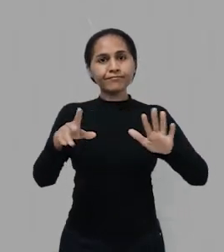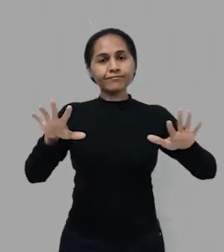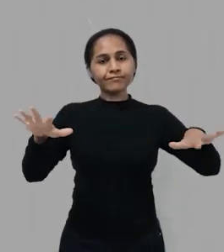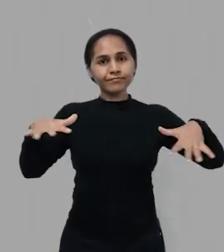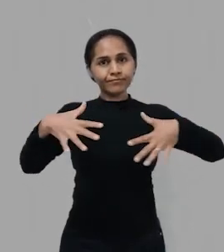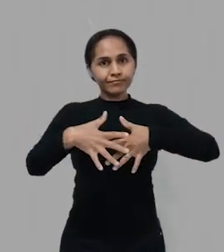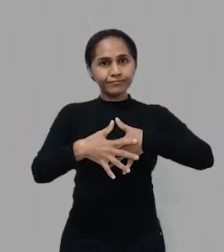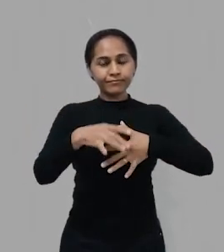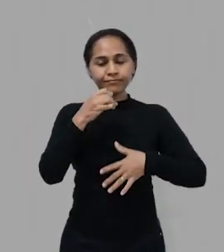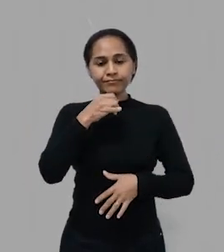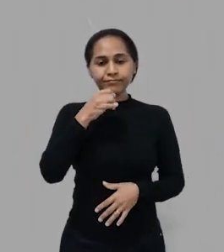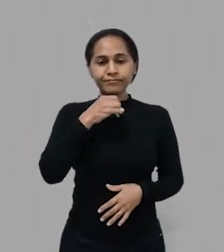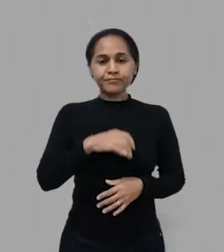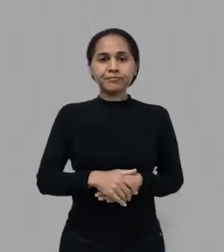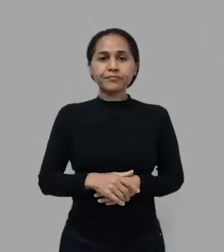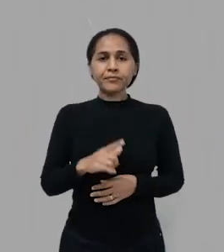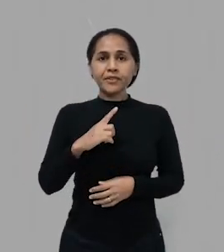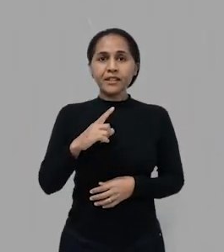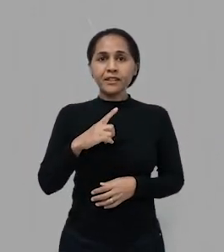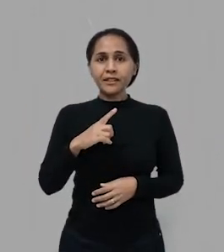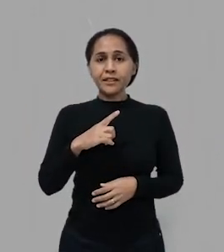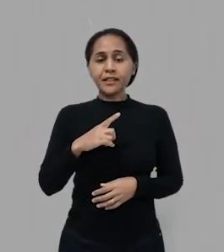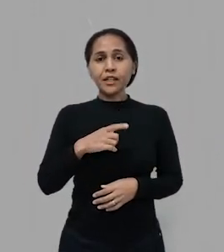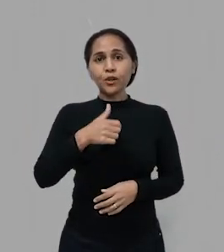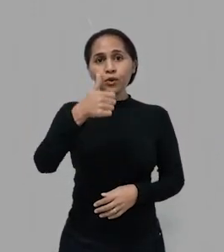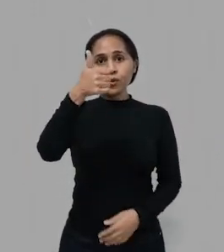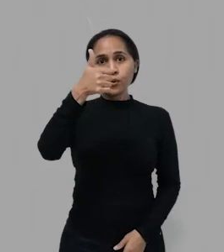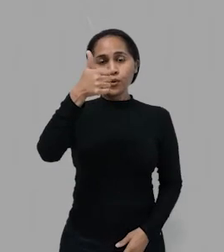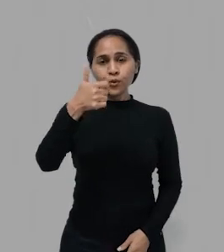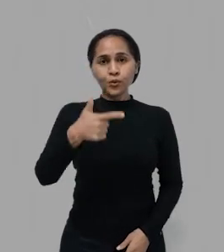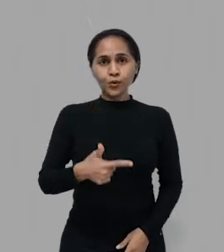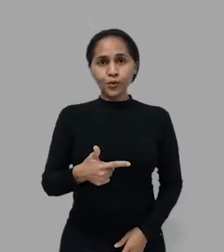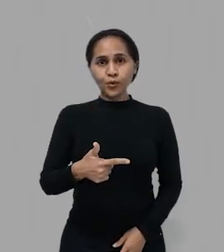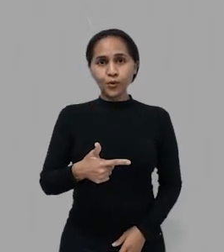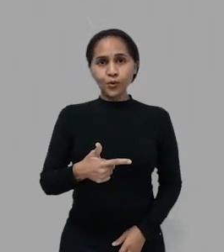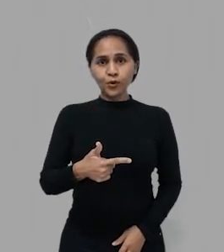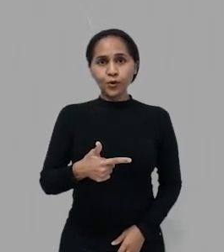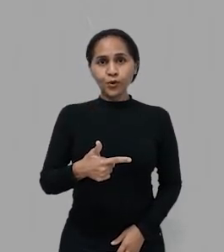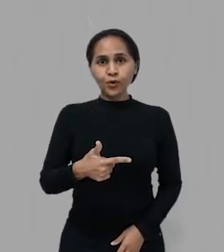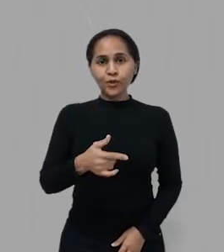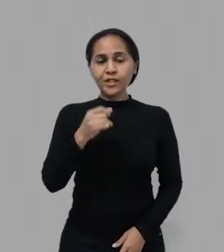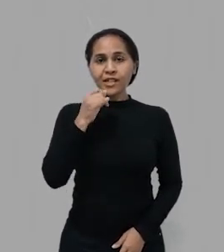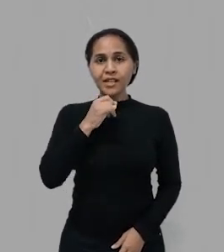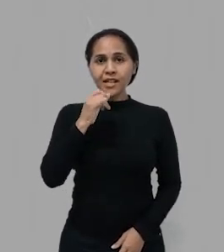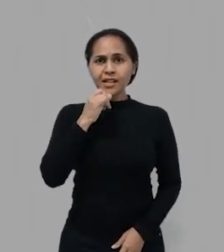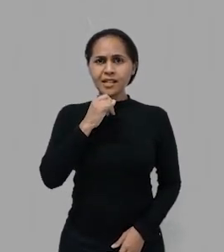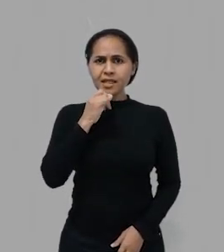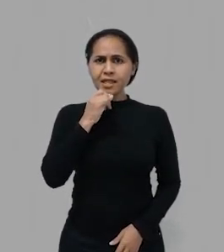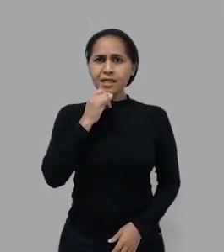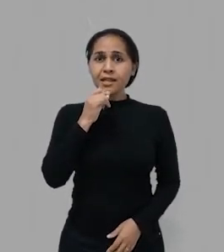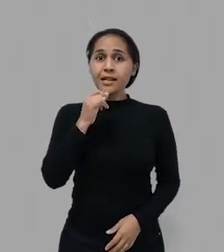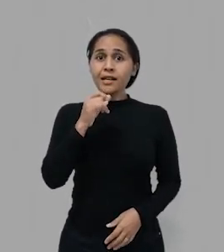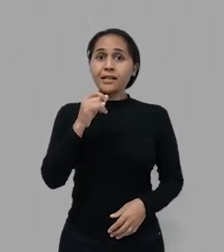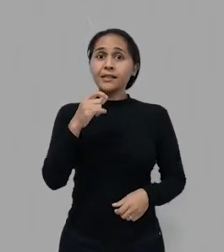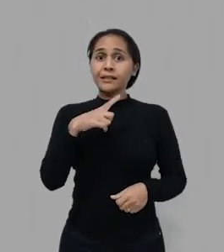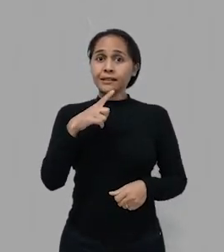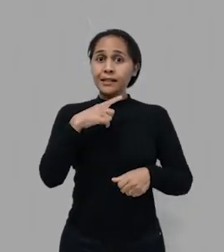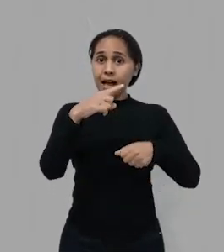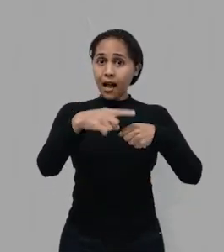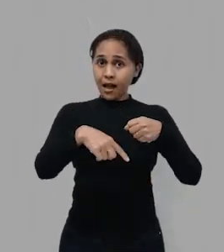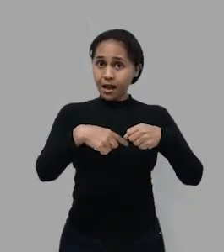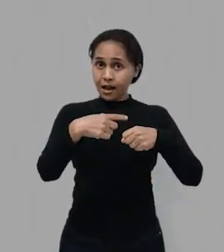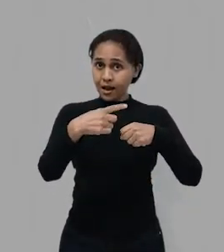Então, os 2 compostos diferentes, composto 1 e composto 2, eles possuem os mesmos átomos,